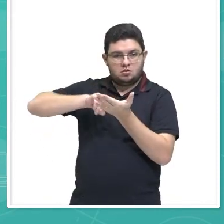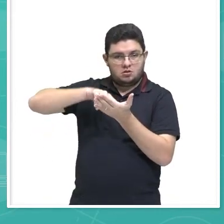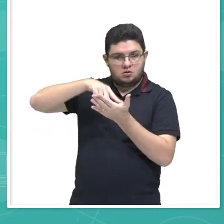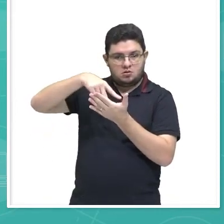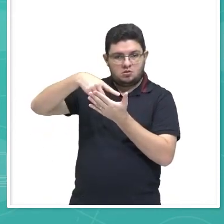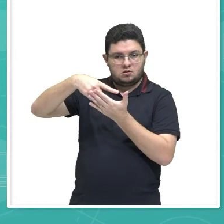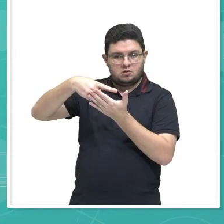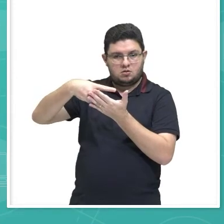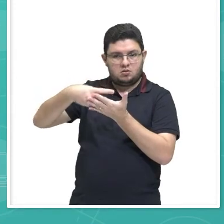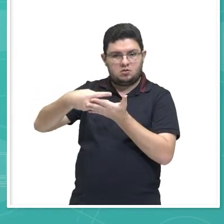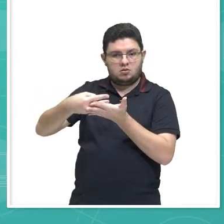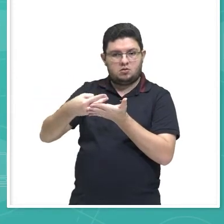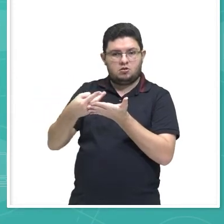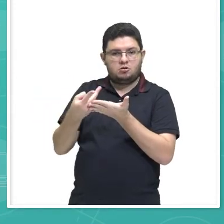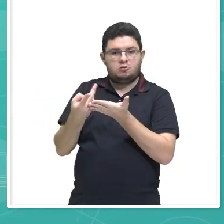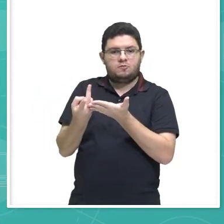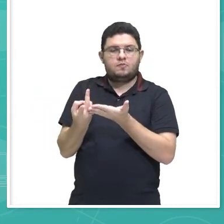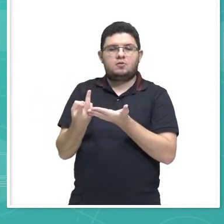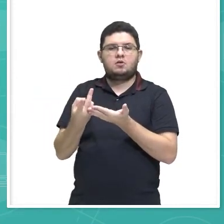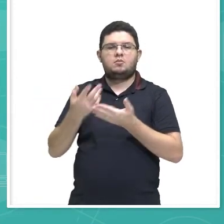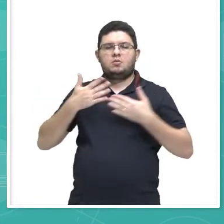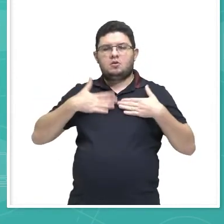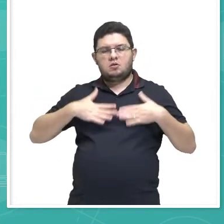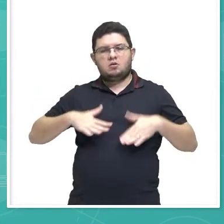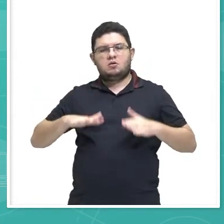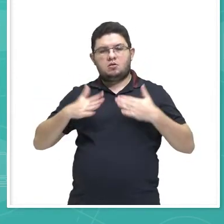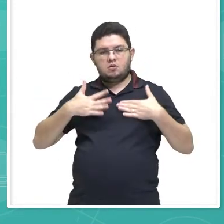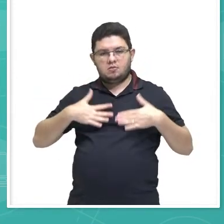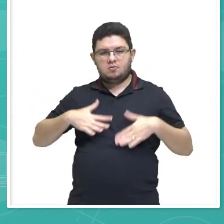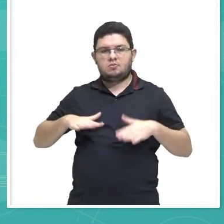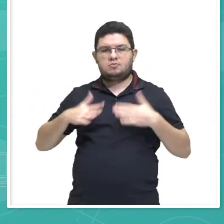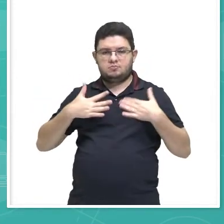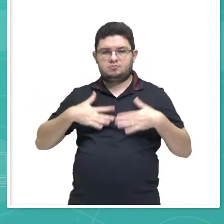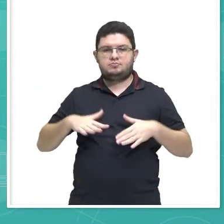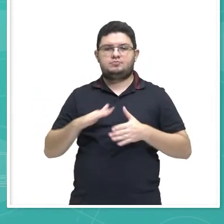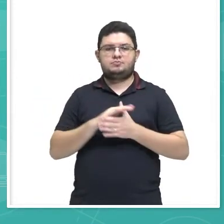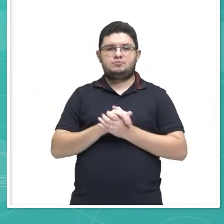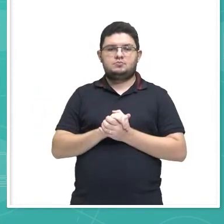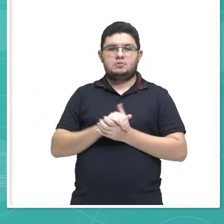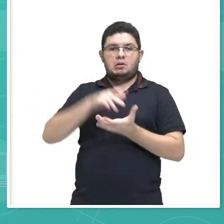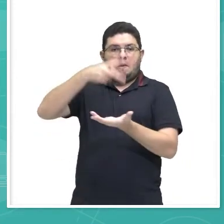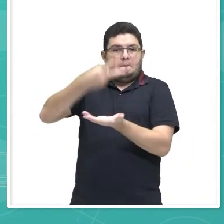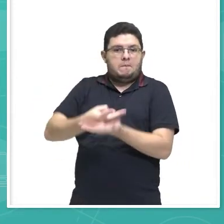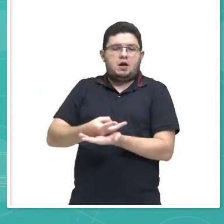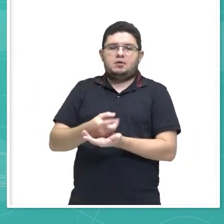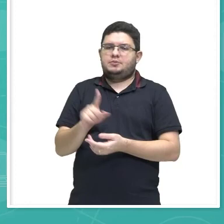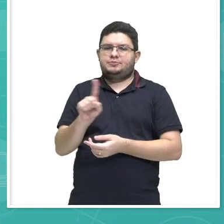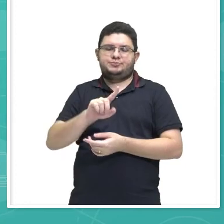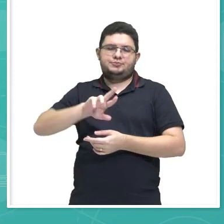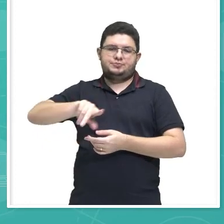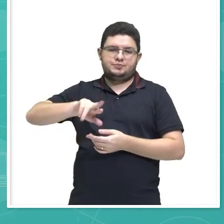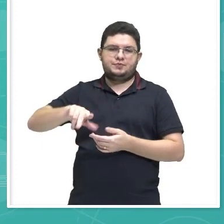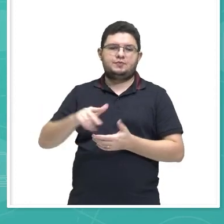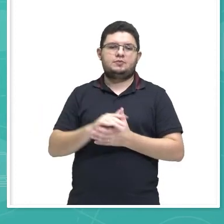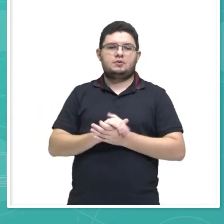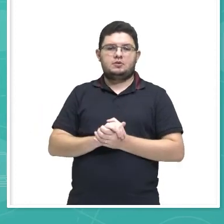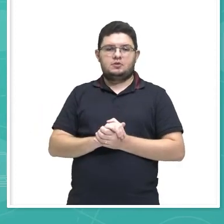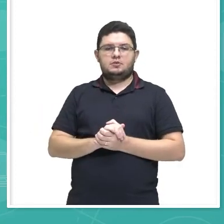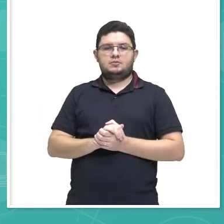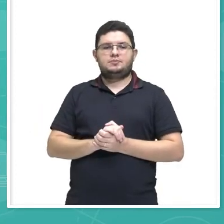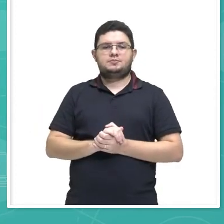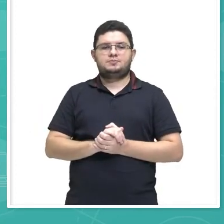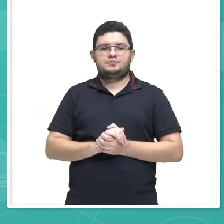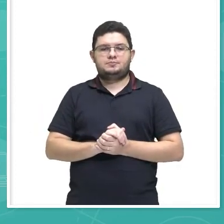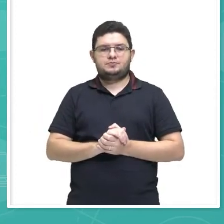bem redonda, para poder diminuir o impacto sobre o corpo, tá bom? Então, esse é o Zenpo Kaiten Ukemi.